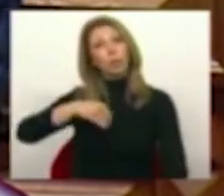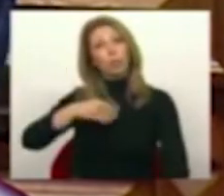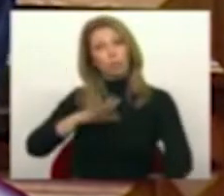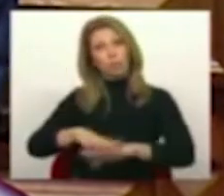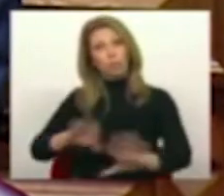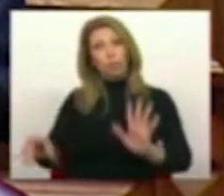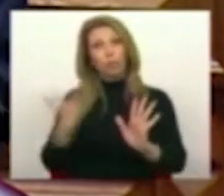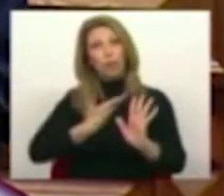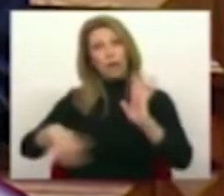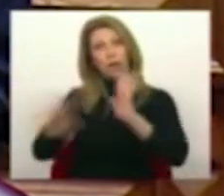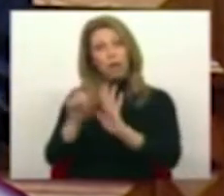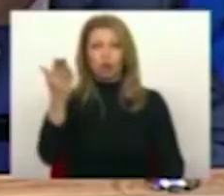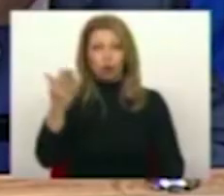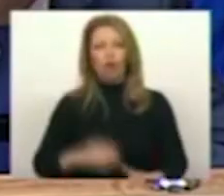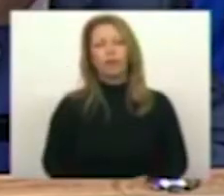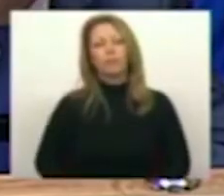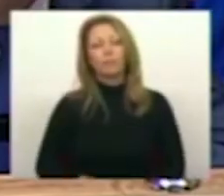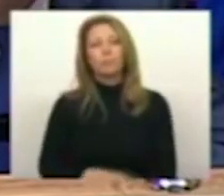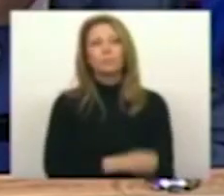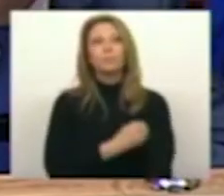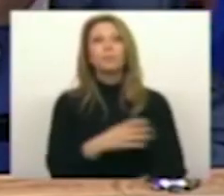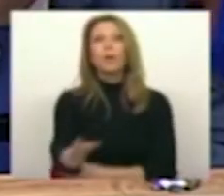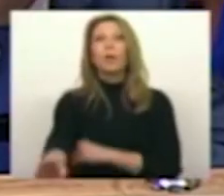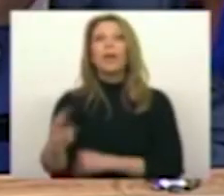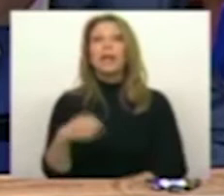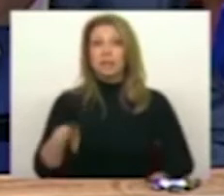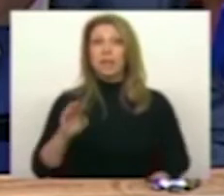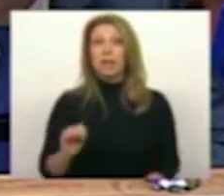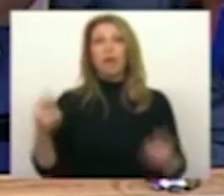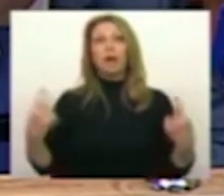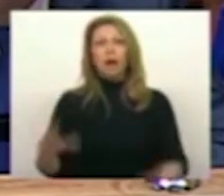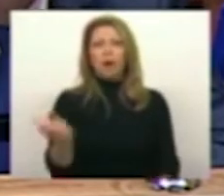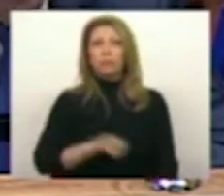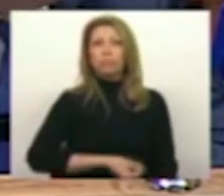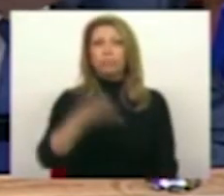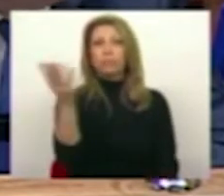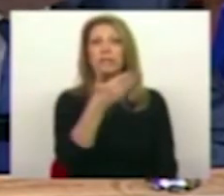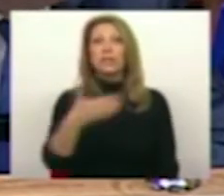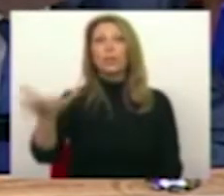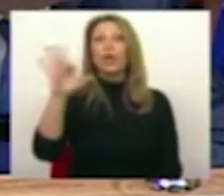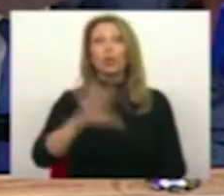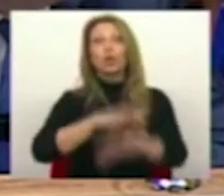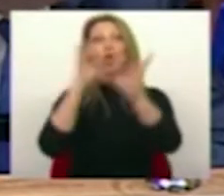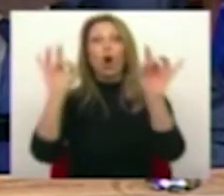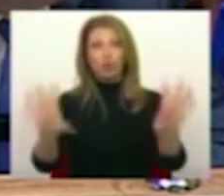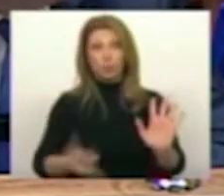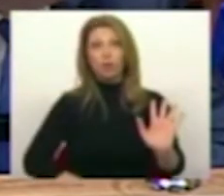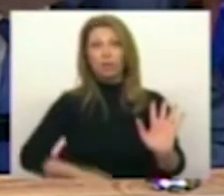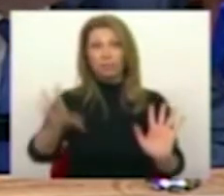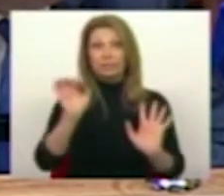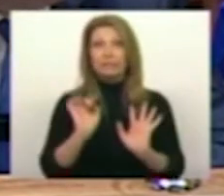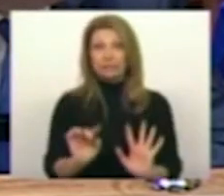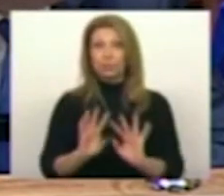decreto-lei referido anteriormente. No Serviço Nacional de Saúde temos 114 hospitais. Desses